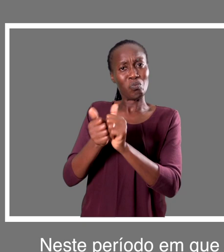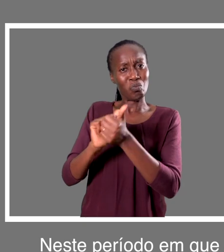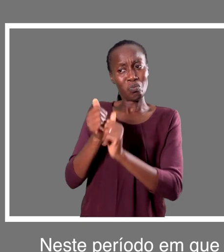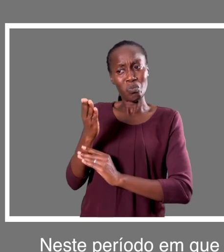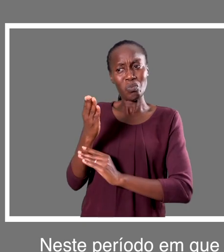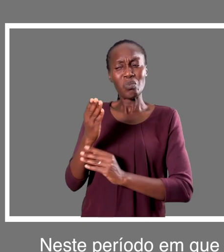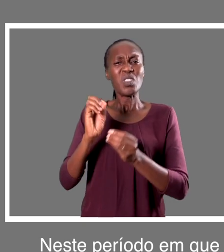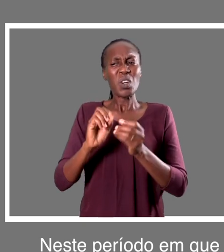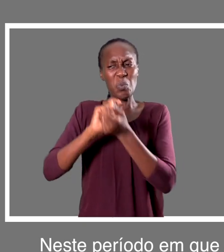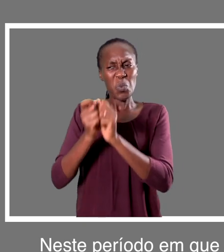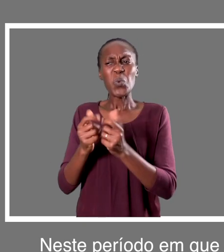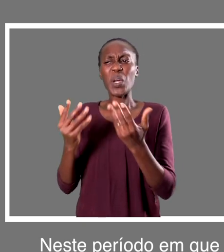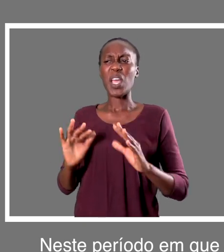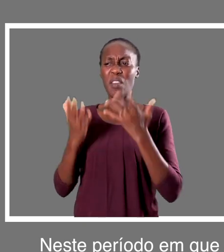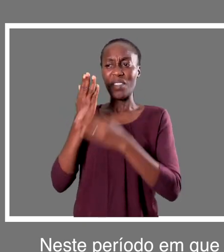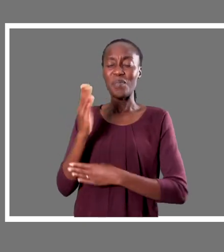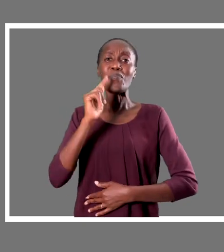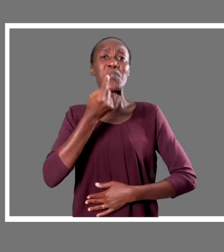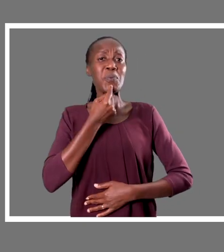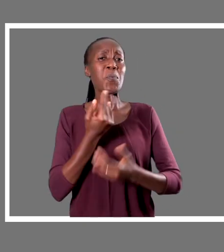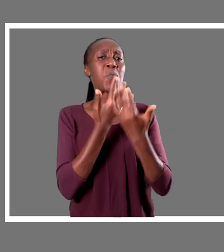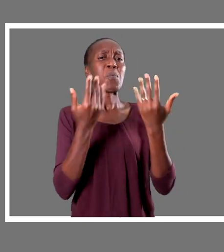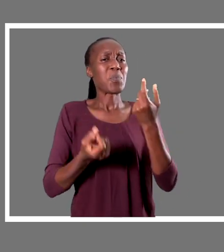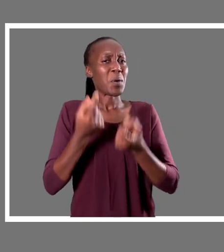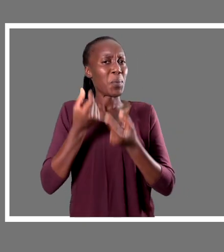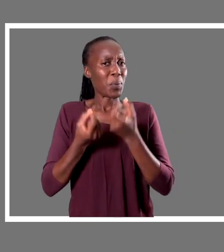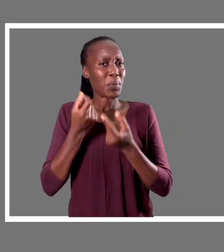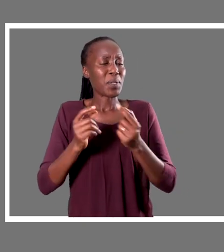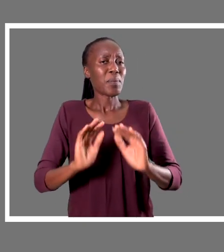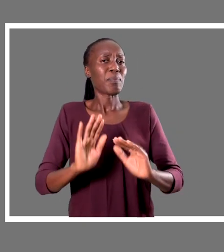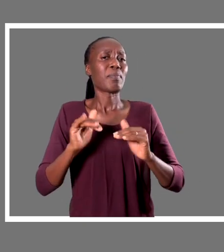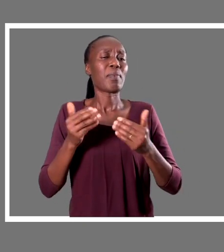atletismo adaptado, alguma coisa mudou na sua vida? Muita coisa.